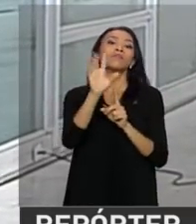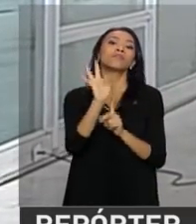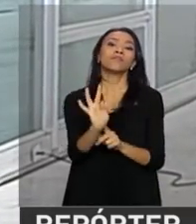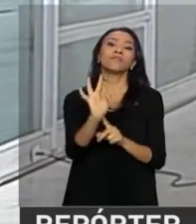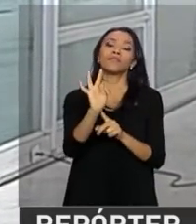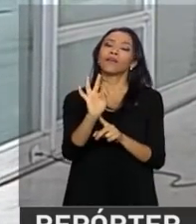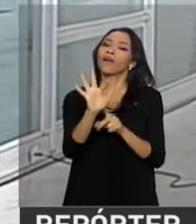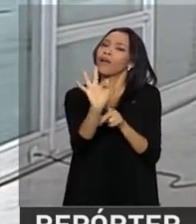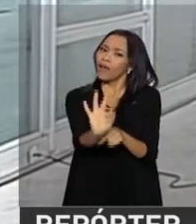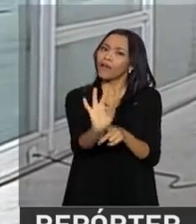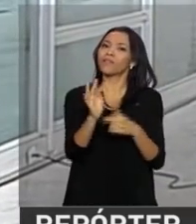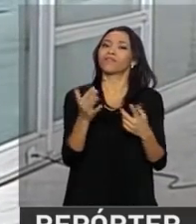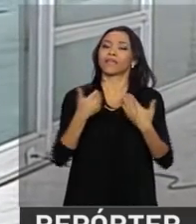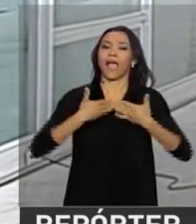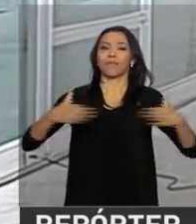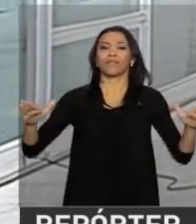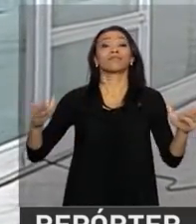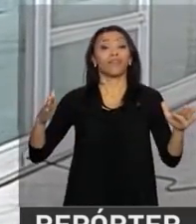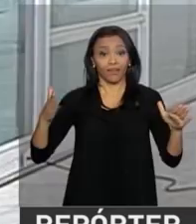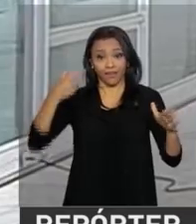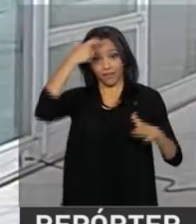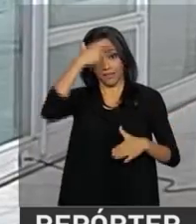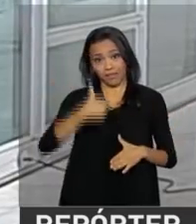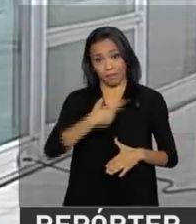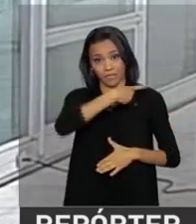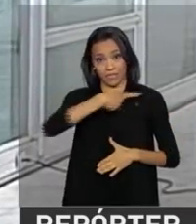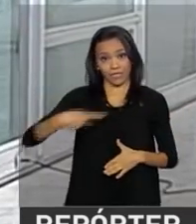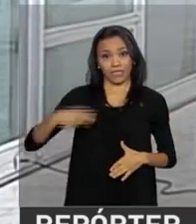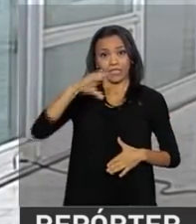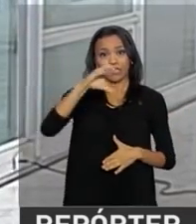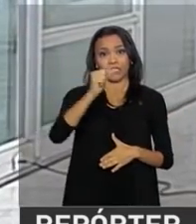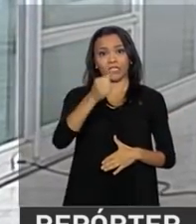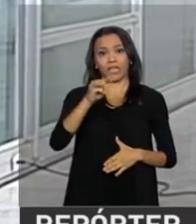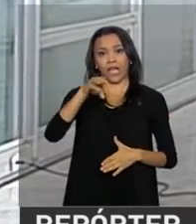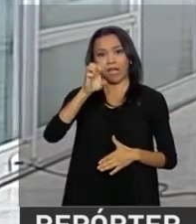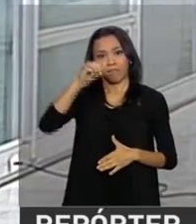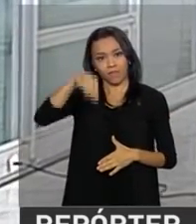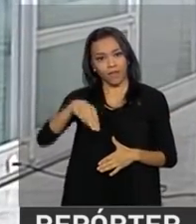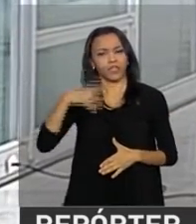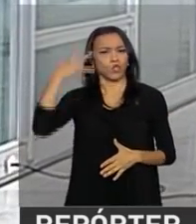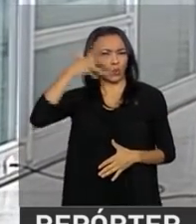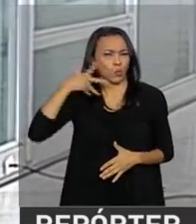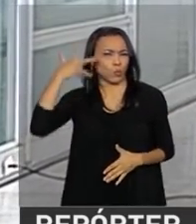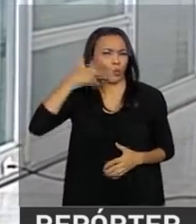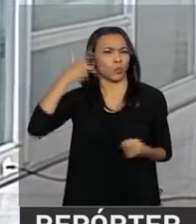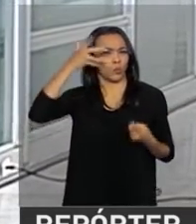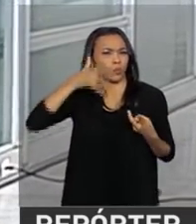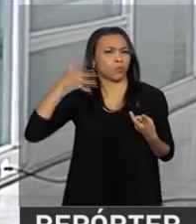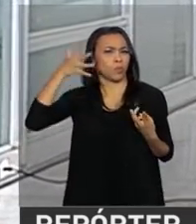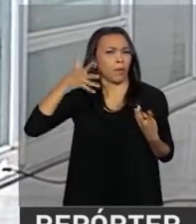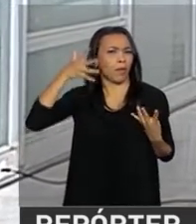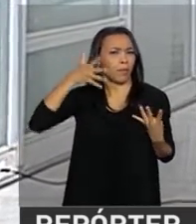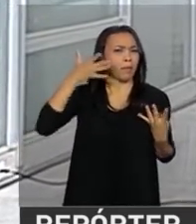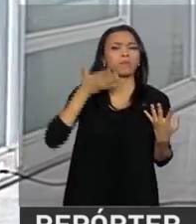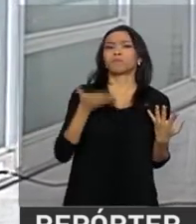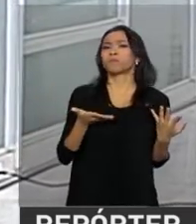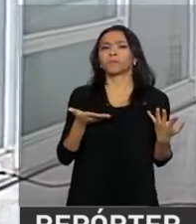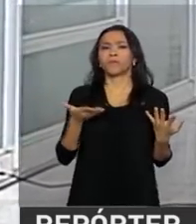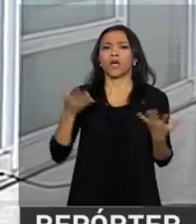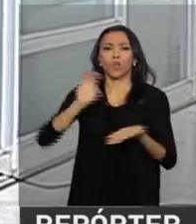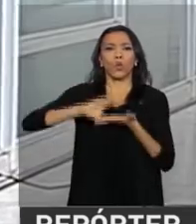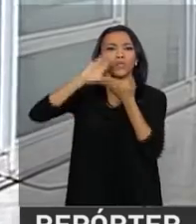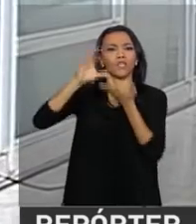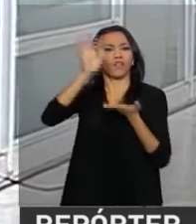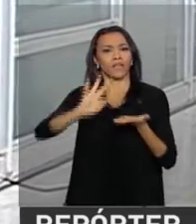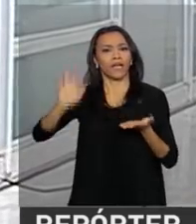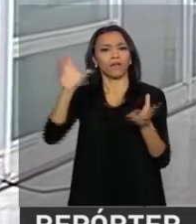da sessão pela presidente Carmen Lúcia, estão previstos aí discursos de representantes do Conselho